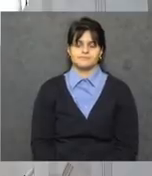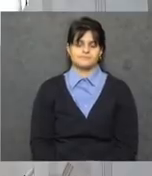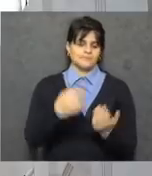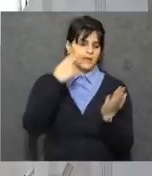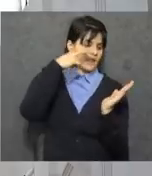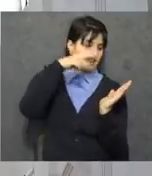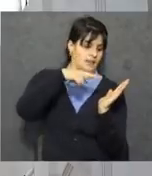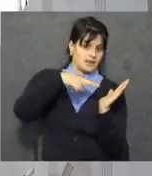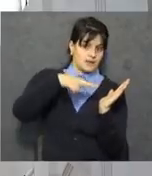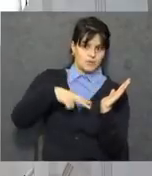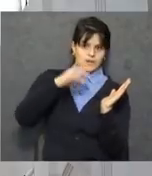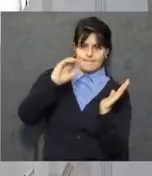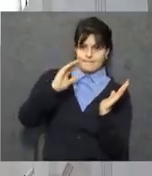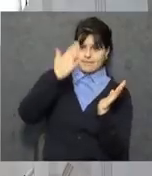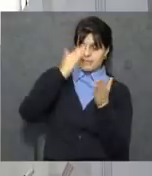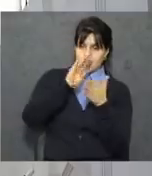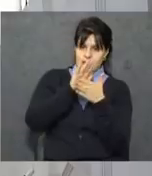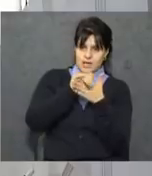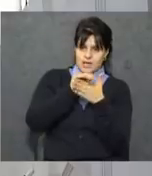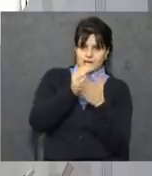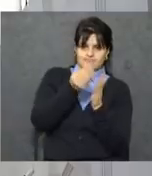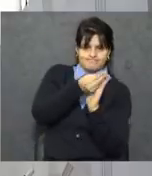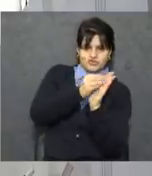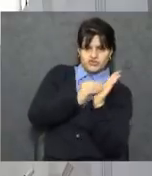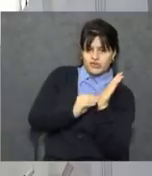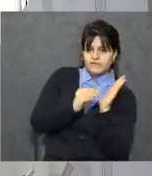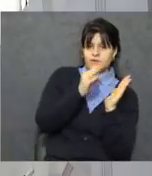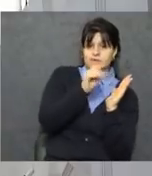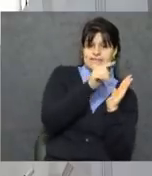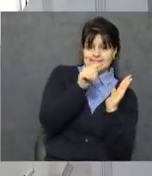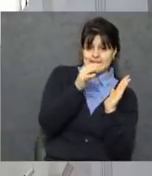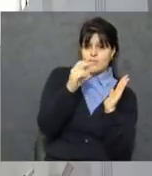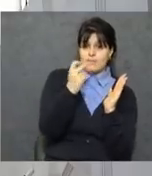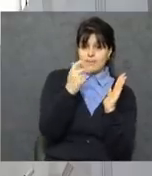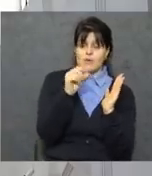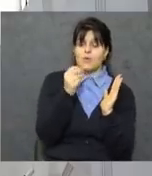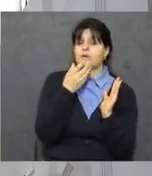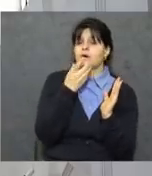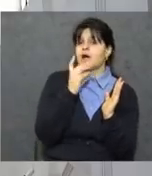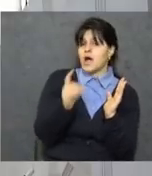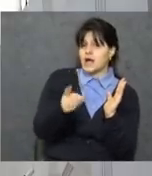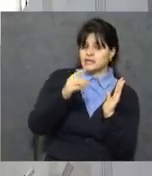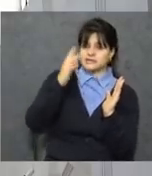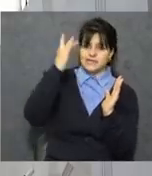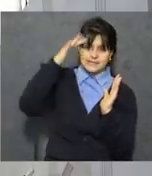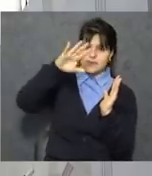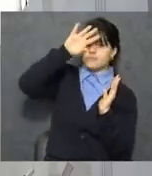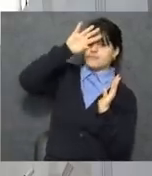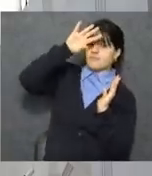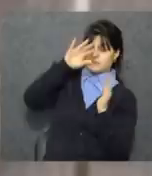Leitura da primeira epístola do apóstolo São Paulo aos Coríntios.